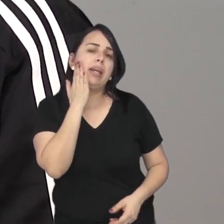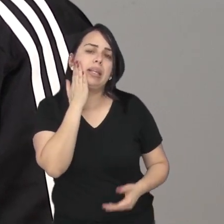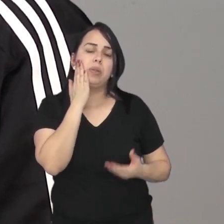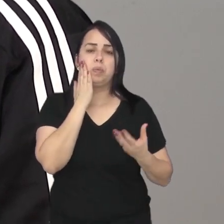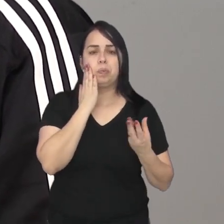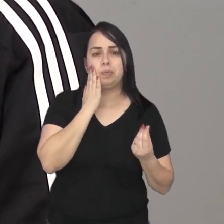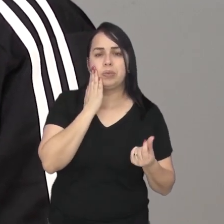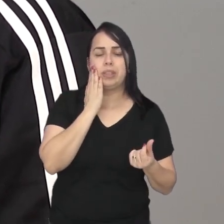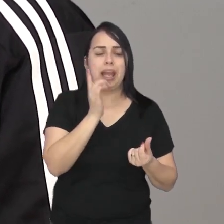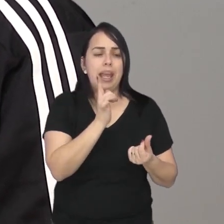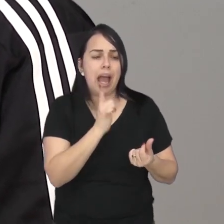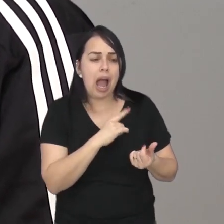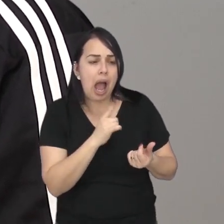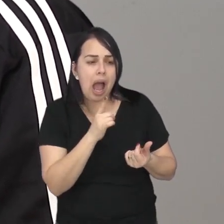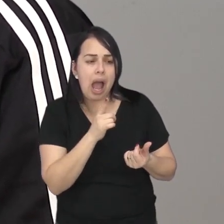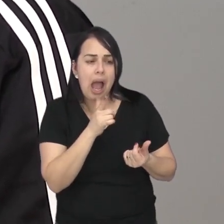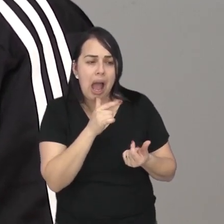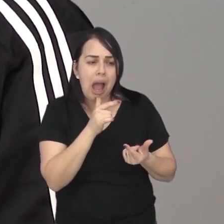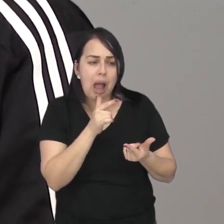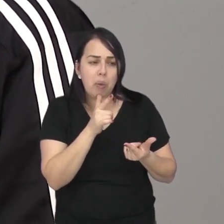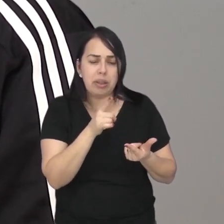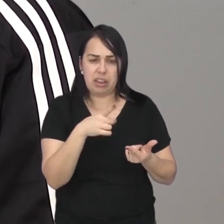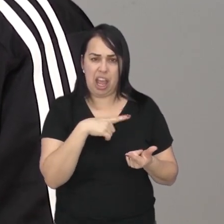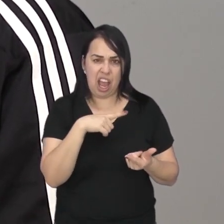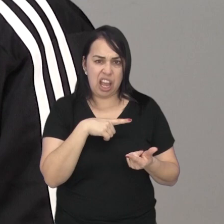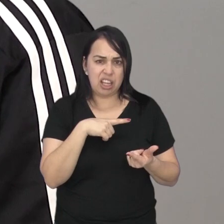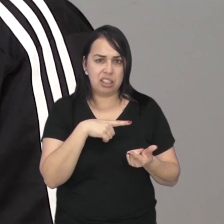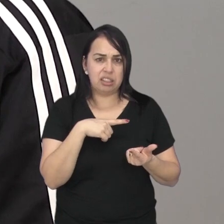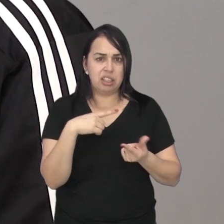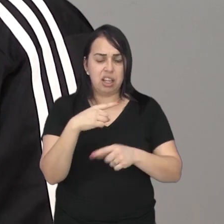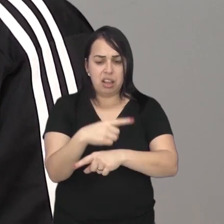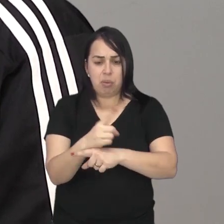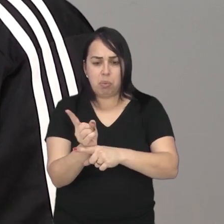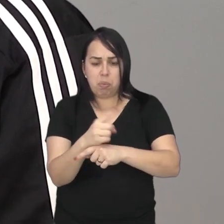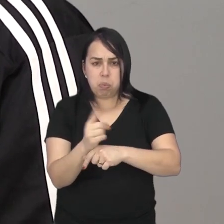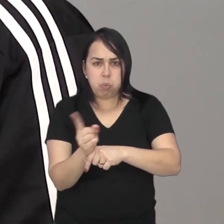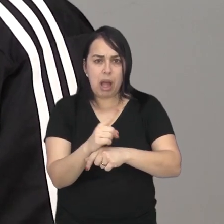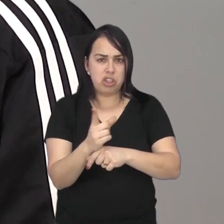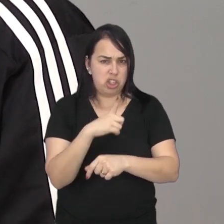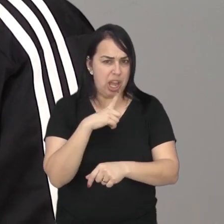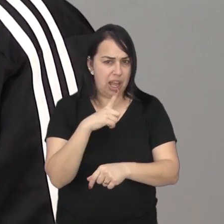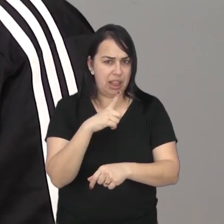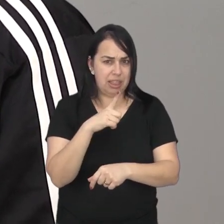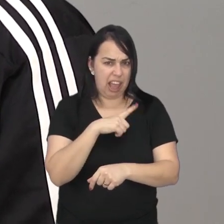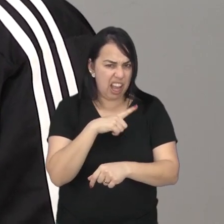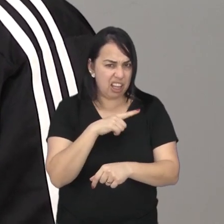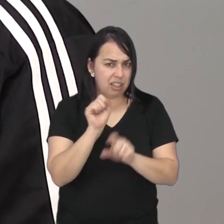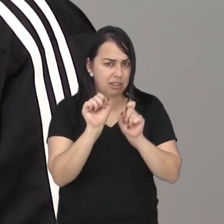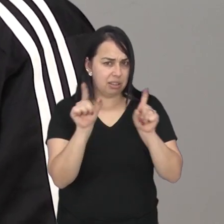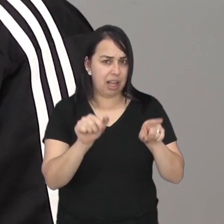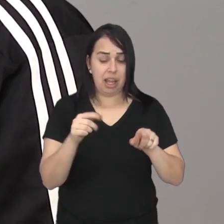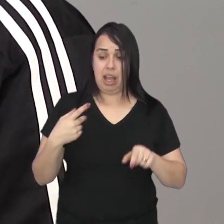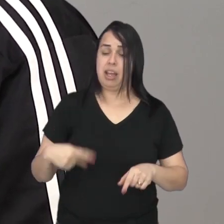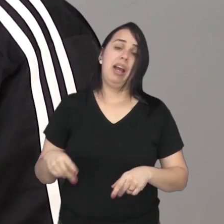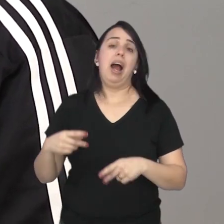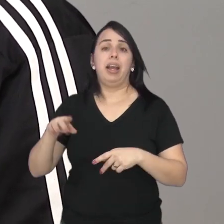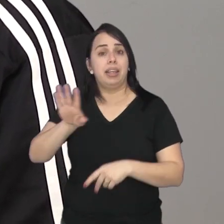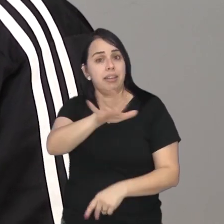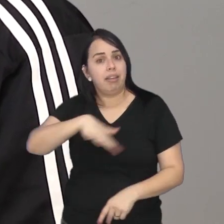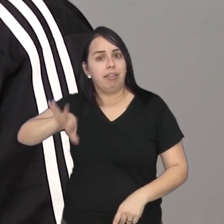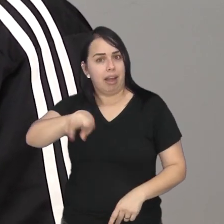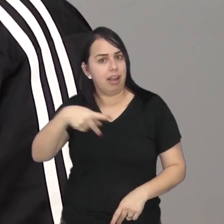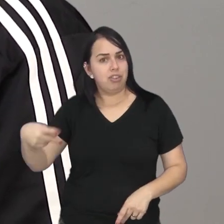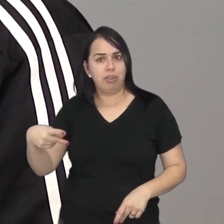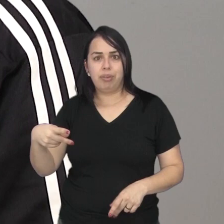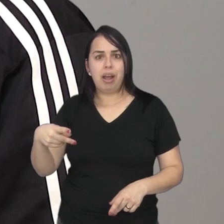Tem a água medida, tem hidrômetro nesses municípios? Muitos não têm. Na nossa região, que